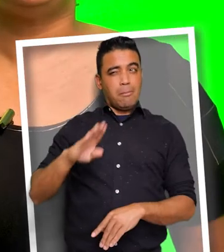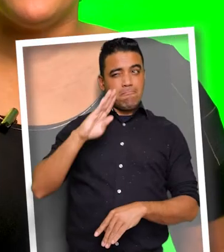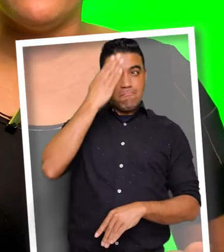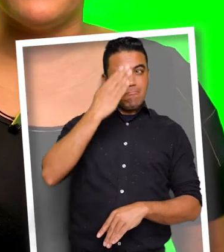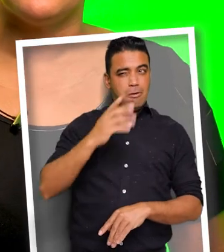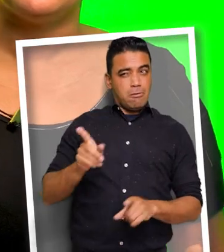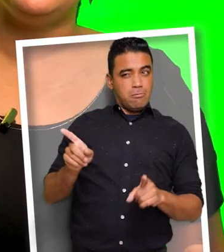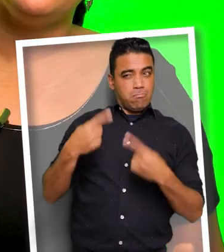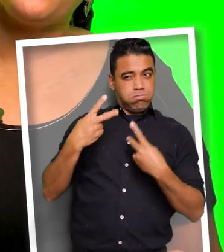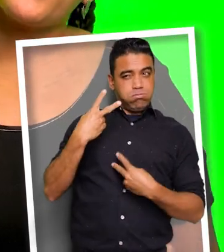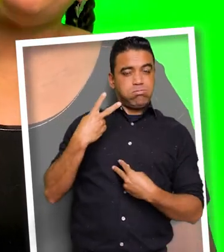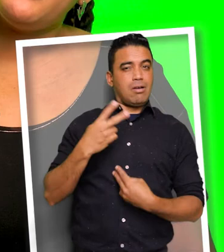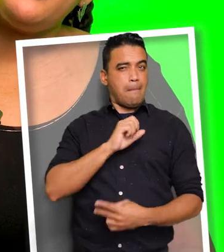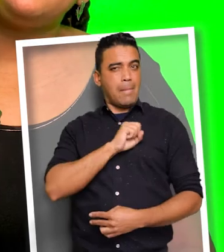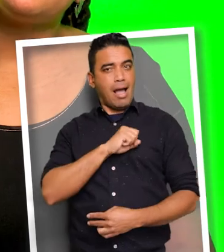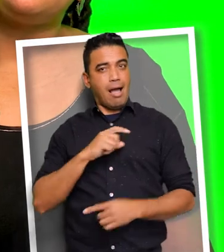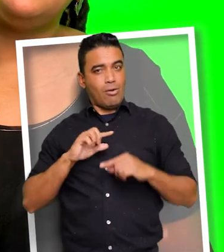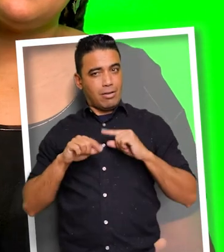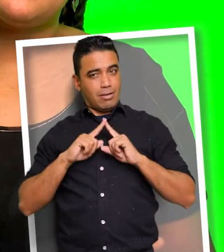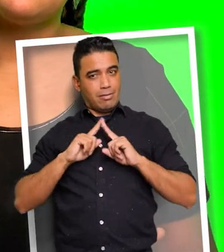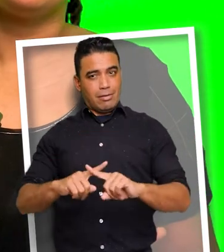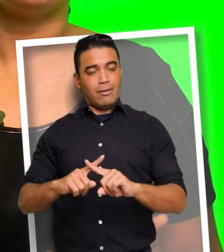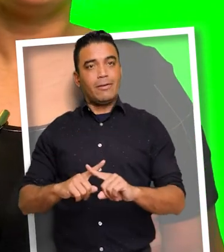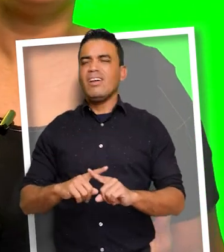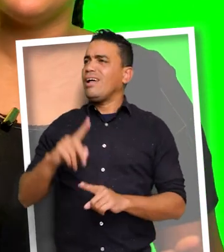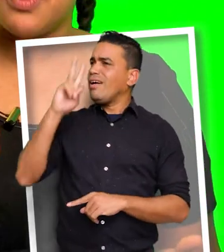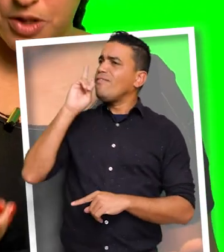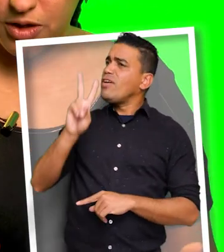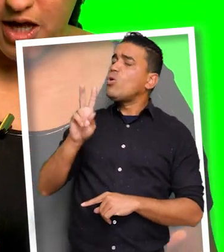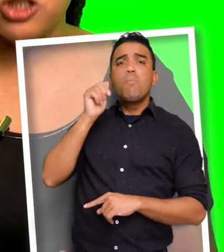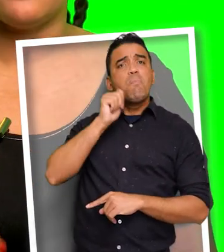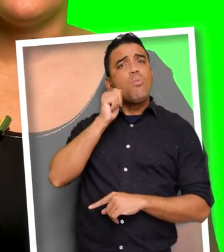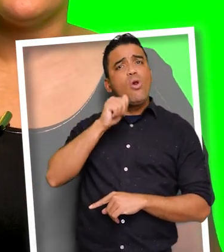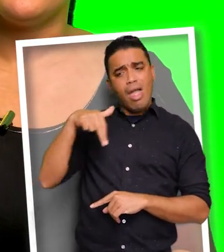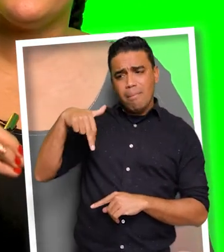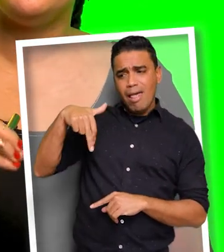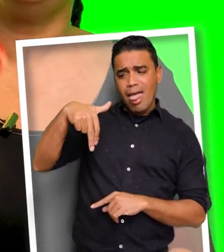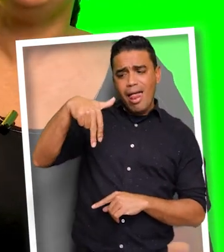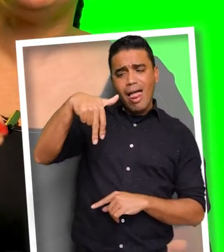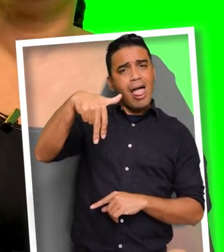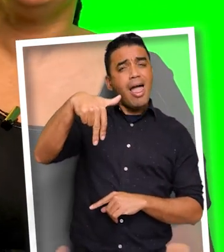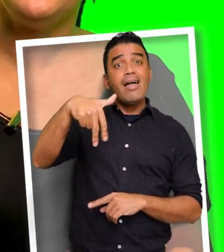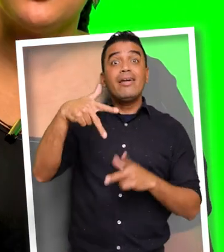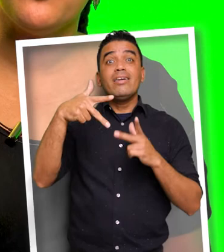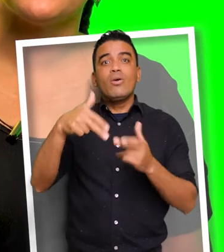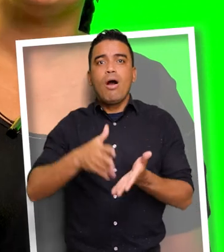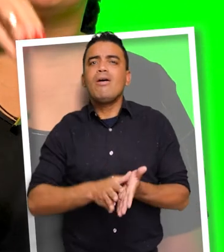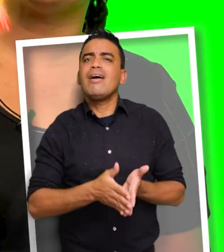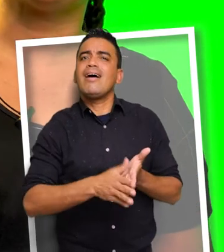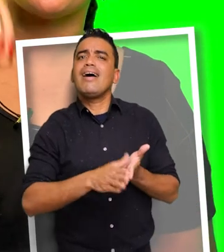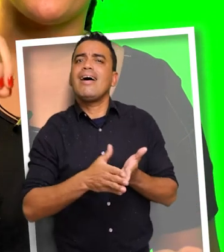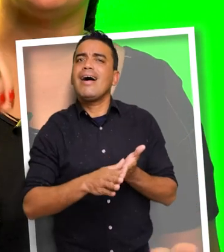Gente, observa que o caminhar dessa atriz, dessa personagem, é no mesmo ritmo